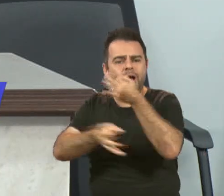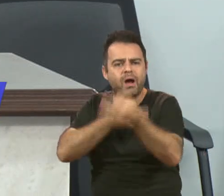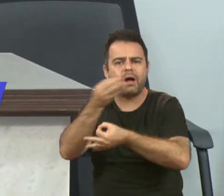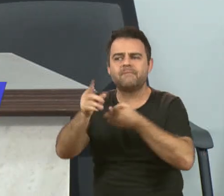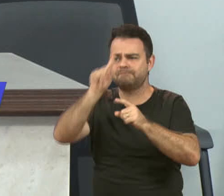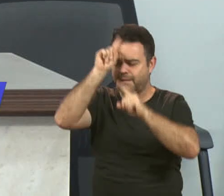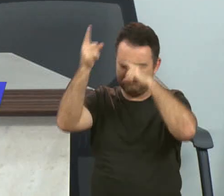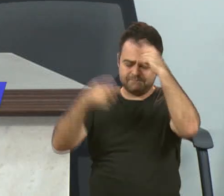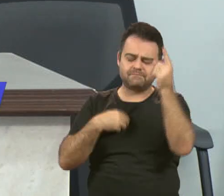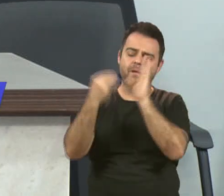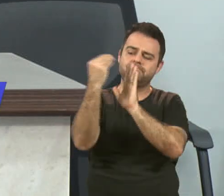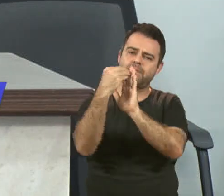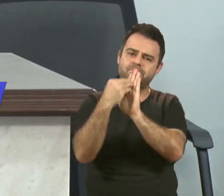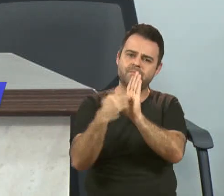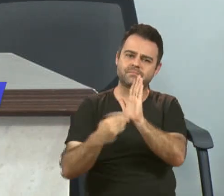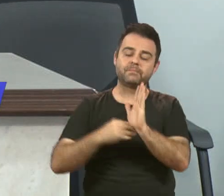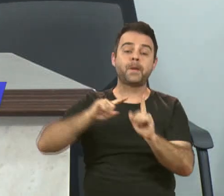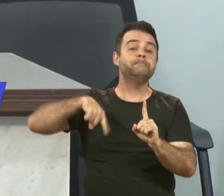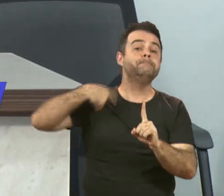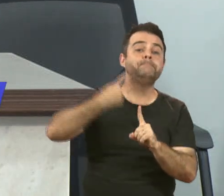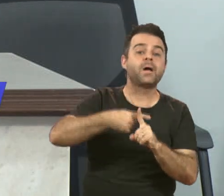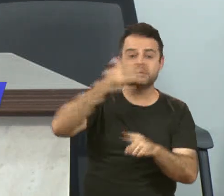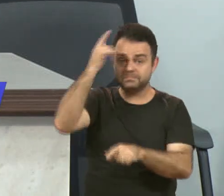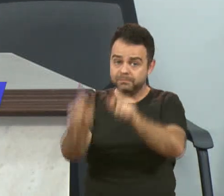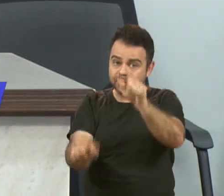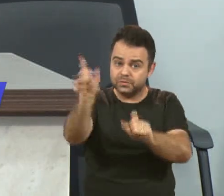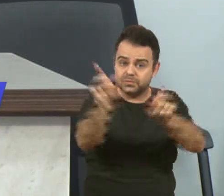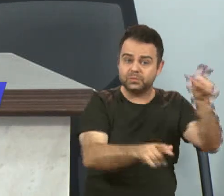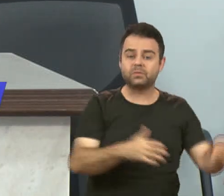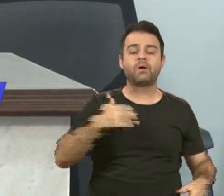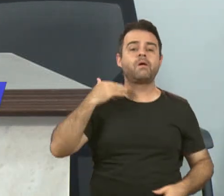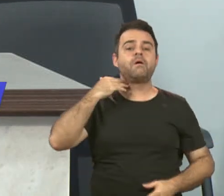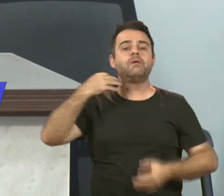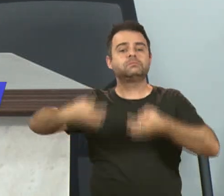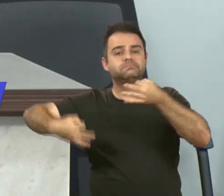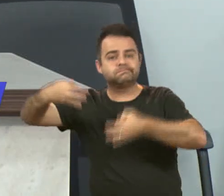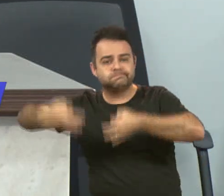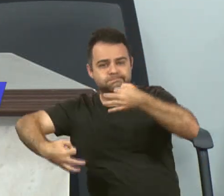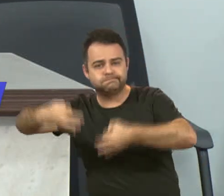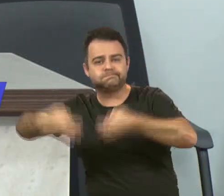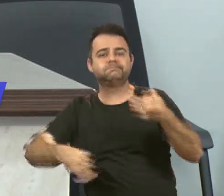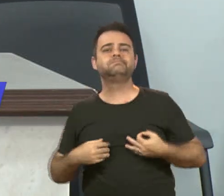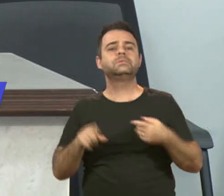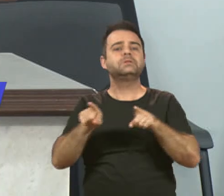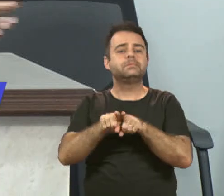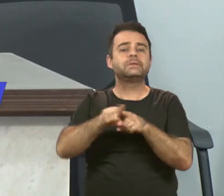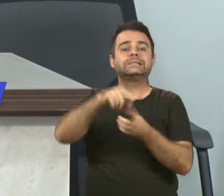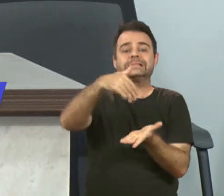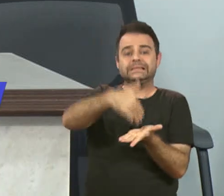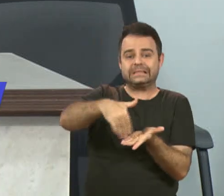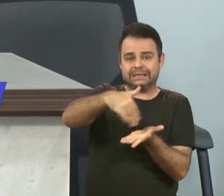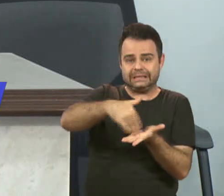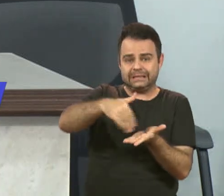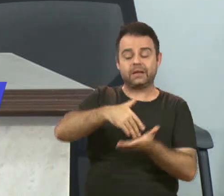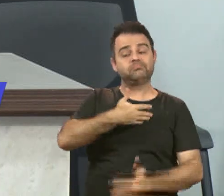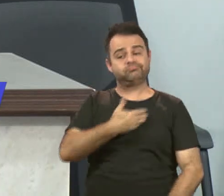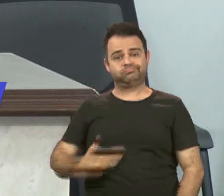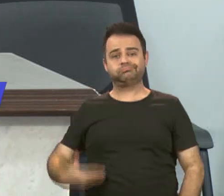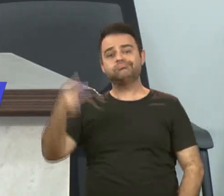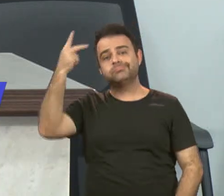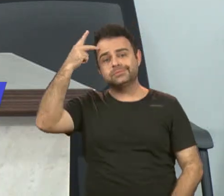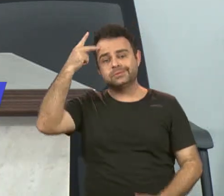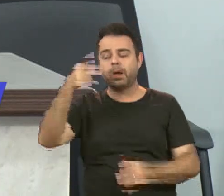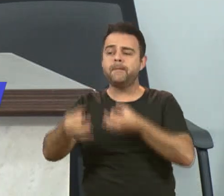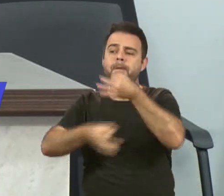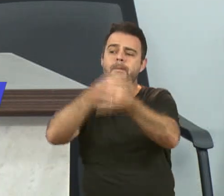civil organizada, pela Vara da Infância, pelo Poder Judiciário e pelas secretarias de Estado. Então, não